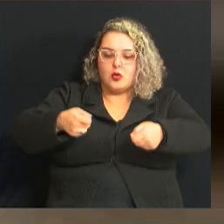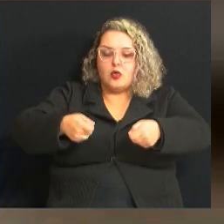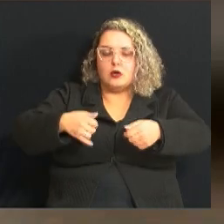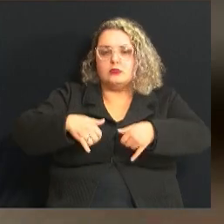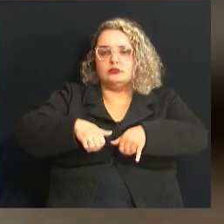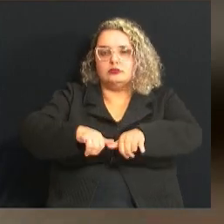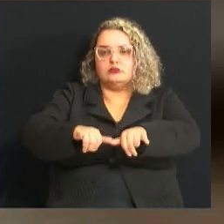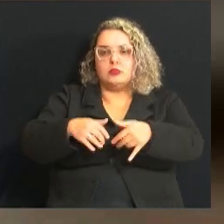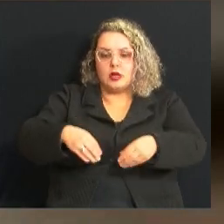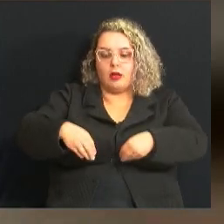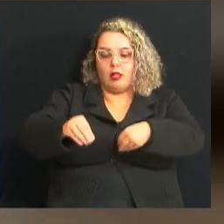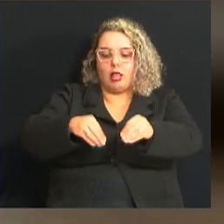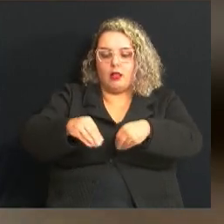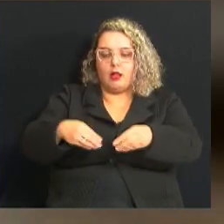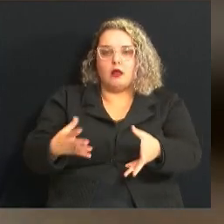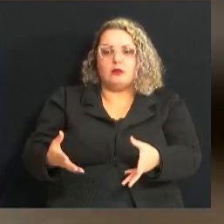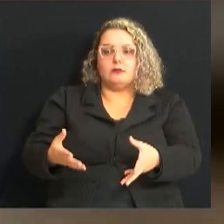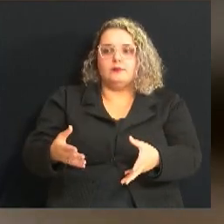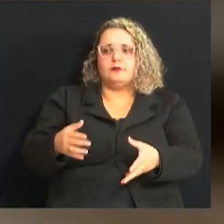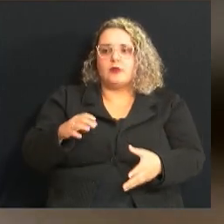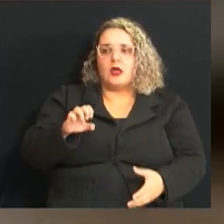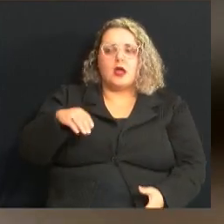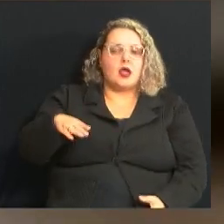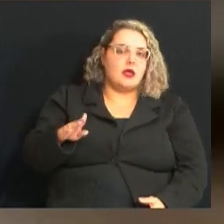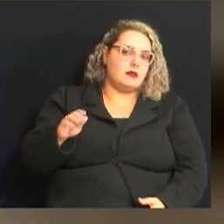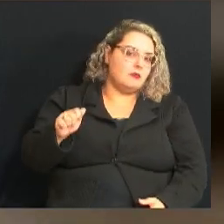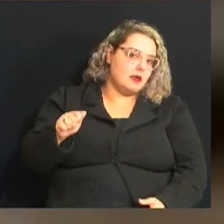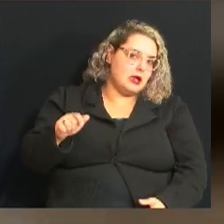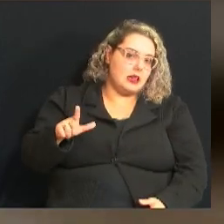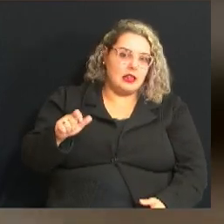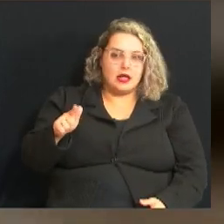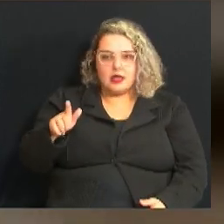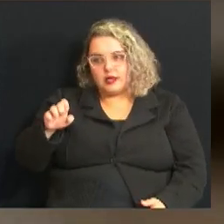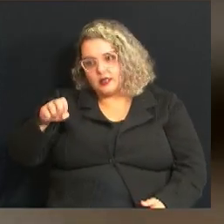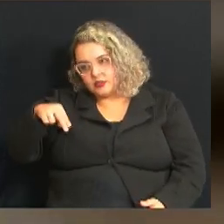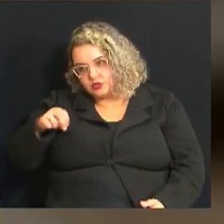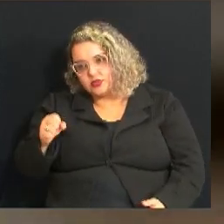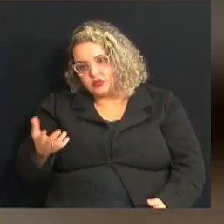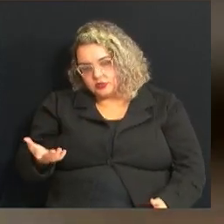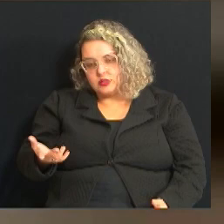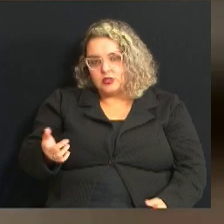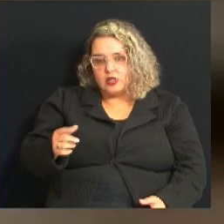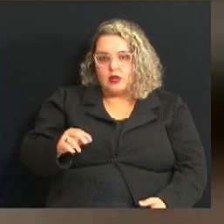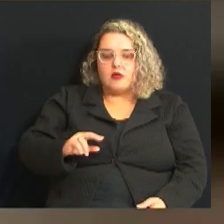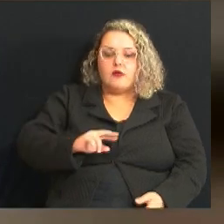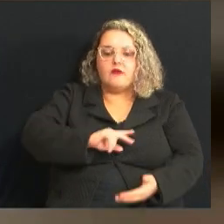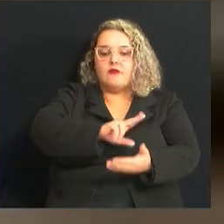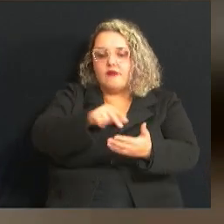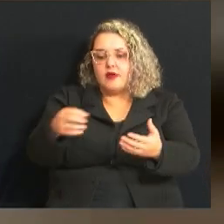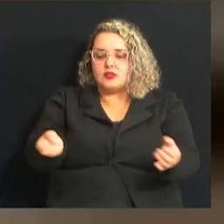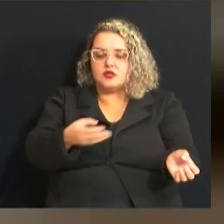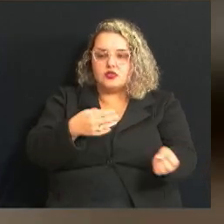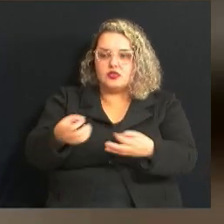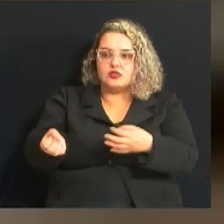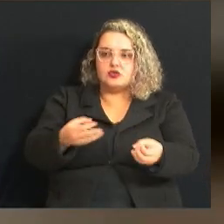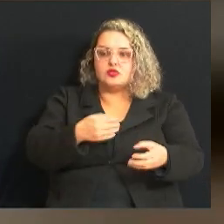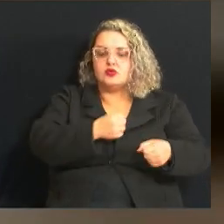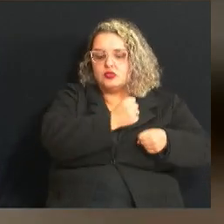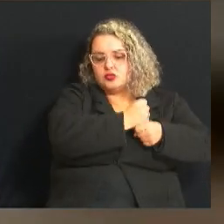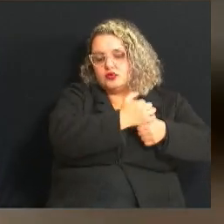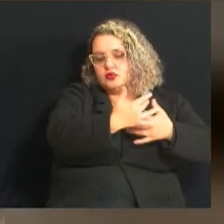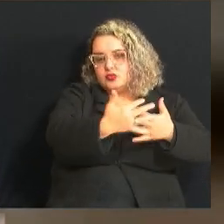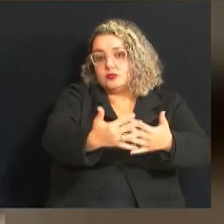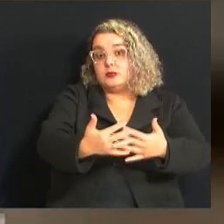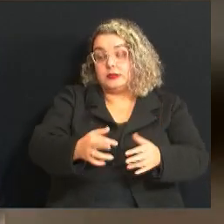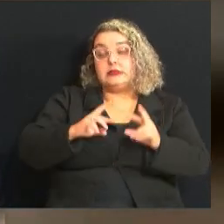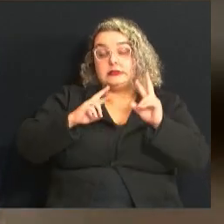supermercado, embalagens, etc. Então, eu acho que vem muitas novidades aqui nos próximos anos. Assim esperamos